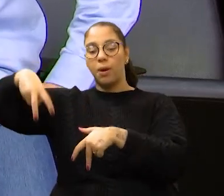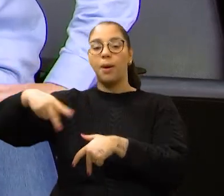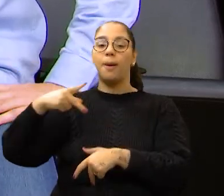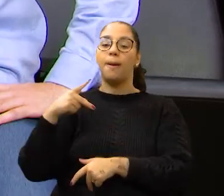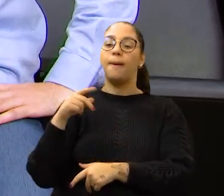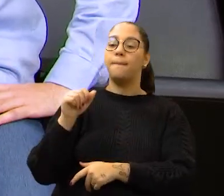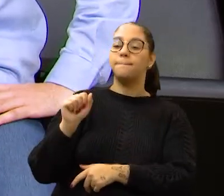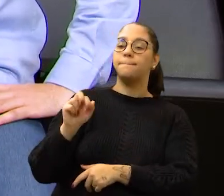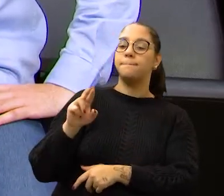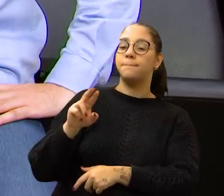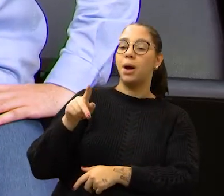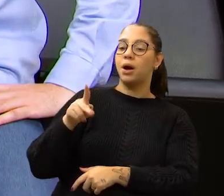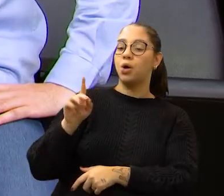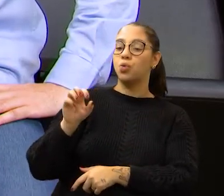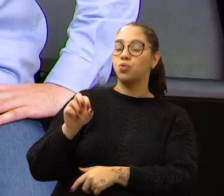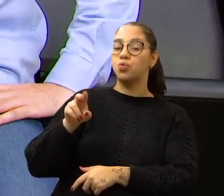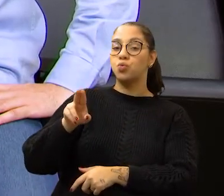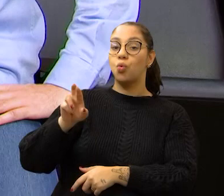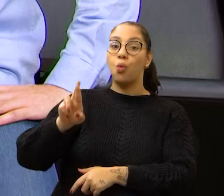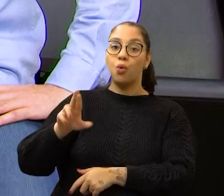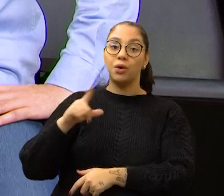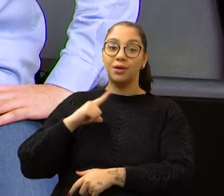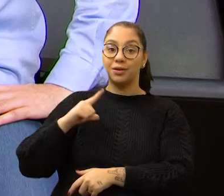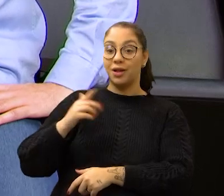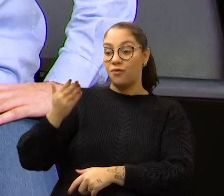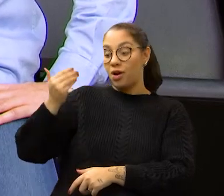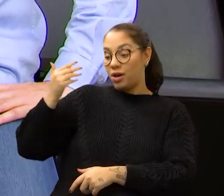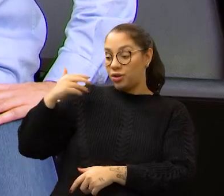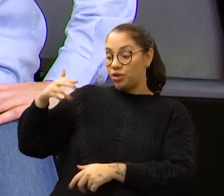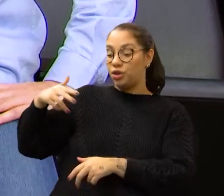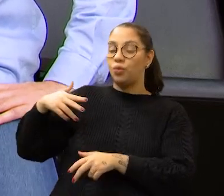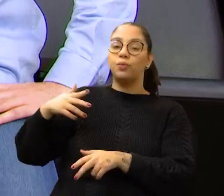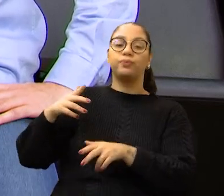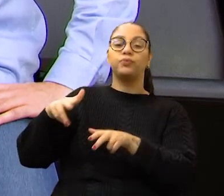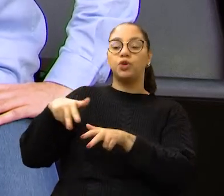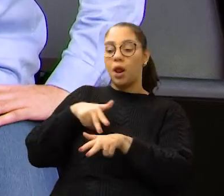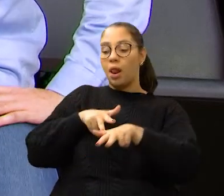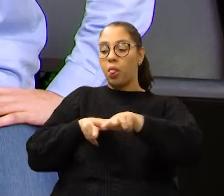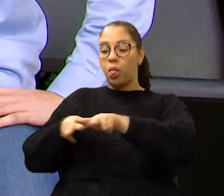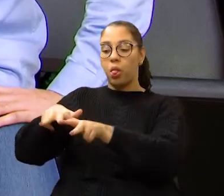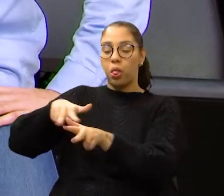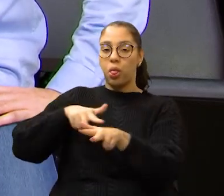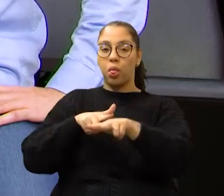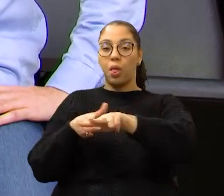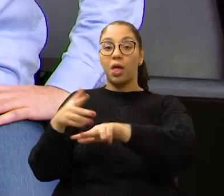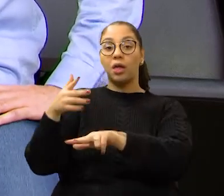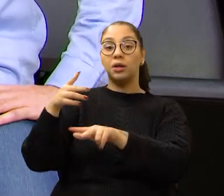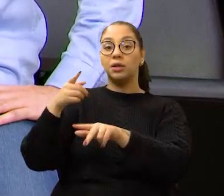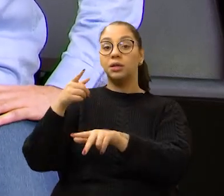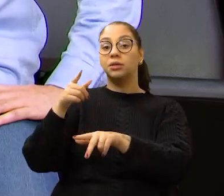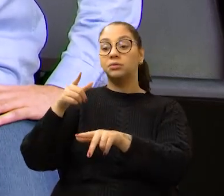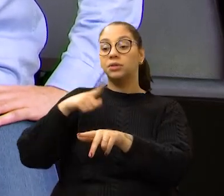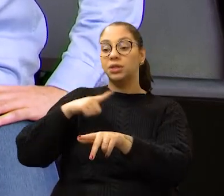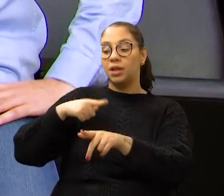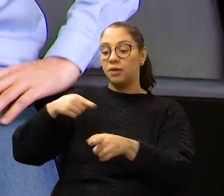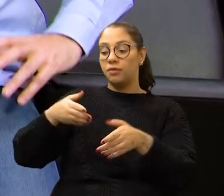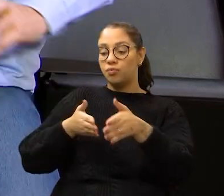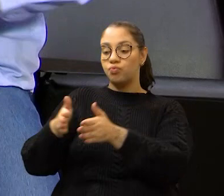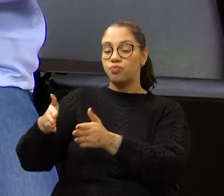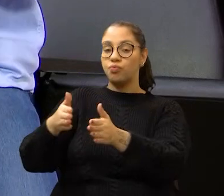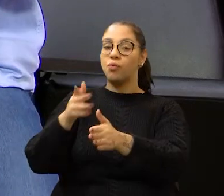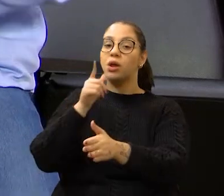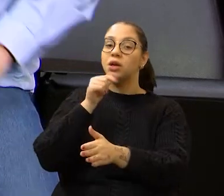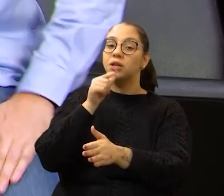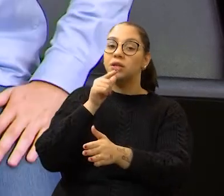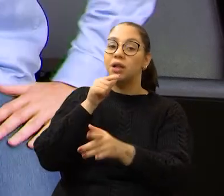tem a implantação, foi solicitado para a prática de parkour no antigo cartódromo da Lagoa do Taquaral. Como que surgiu, como